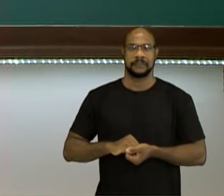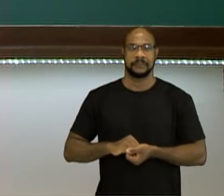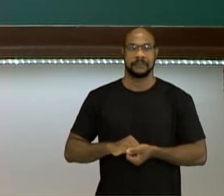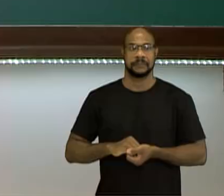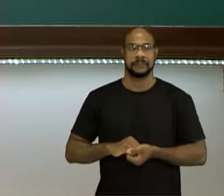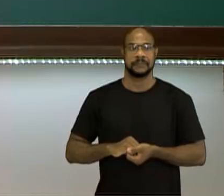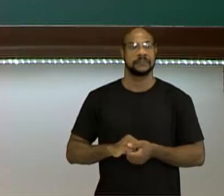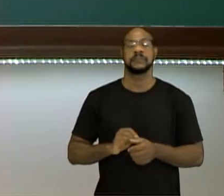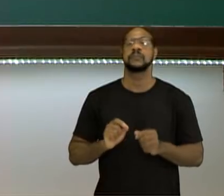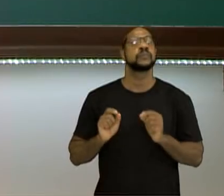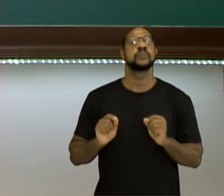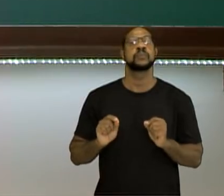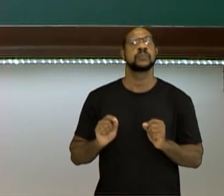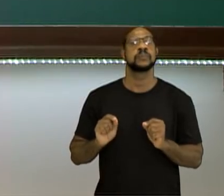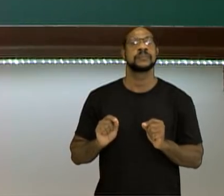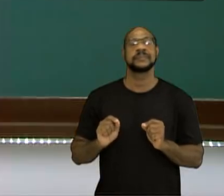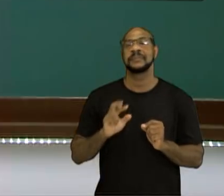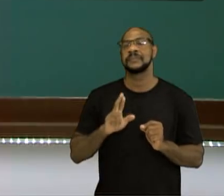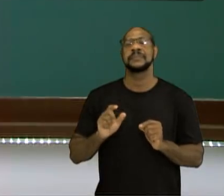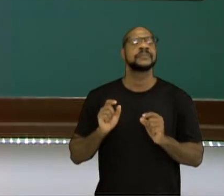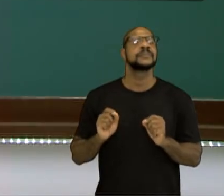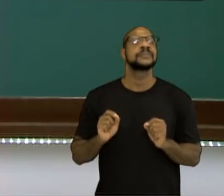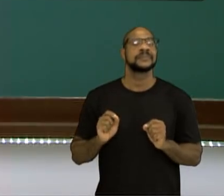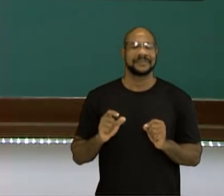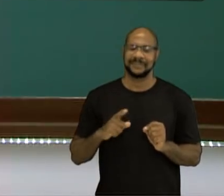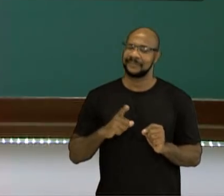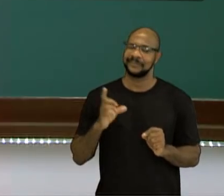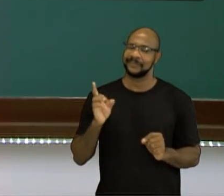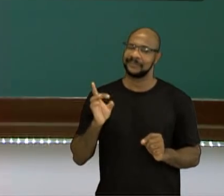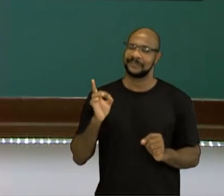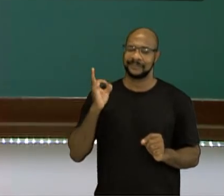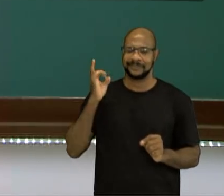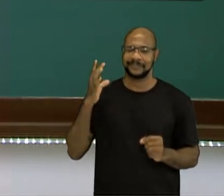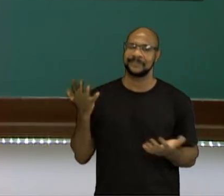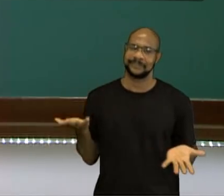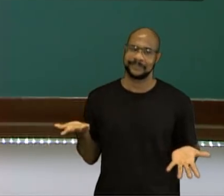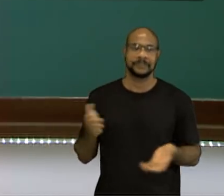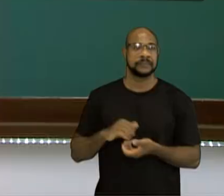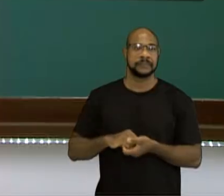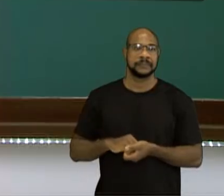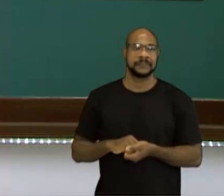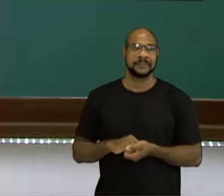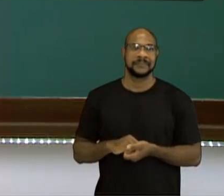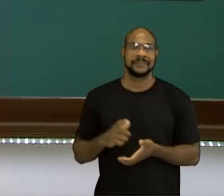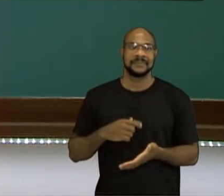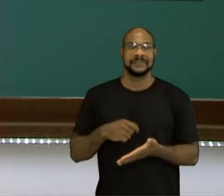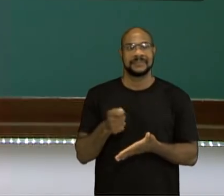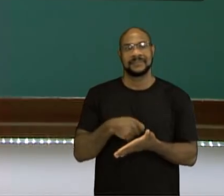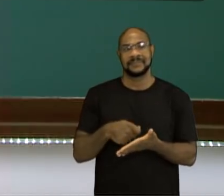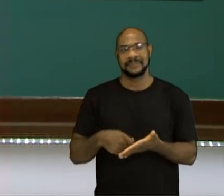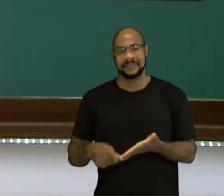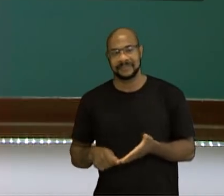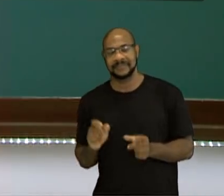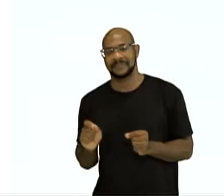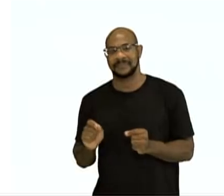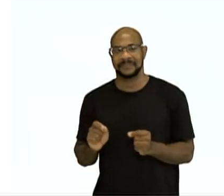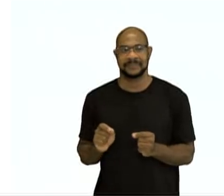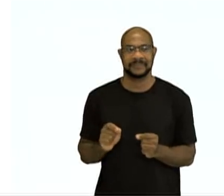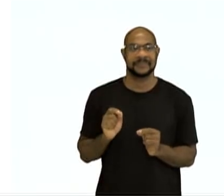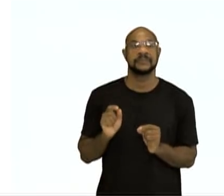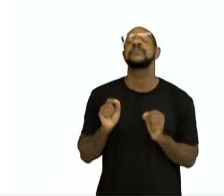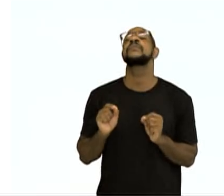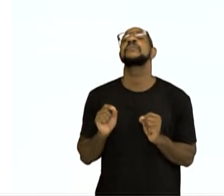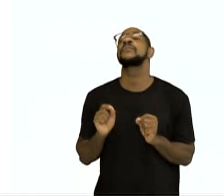O que você colocou então? Esse daqui estava fácil, né? Porque a gente está sempre falando, ó, escrito por Hansa Handel.